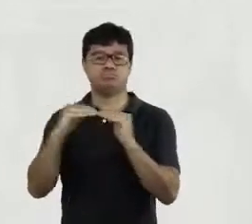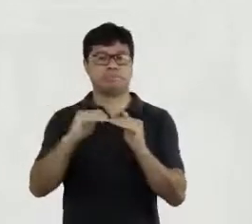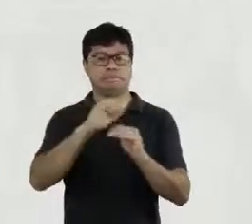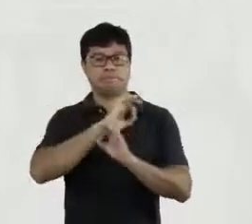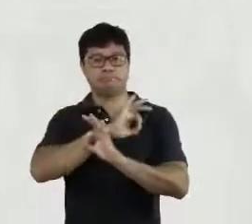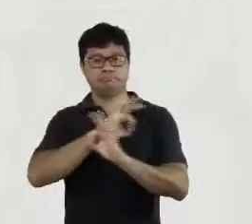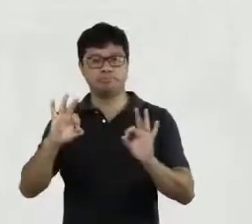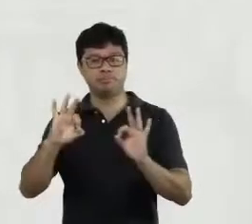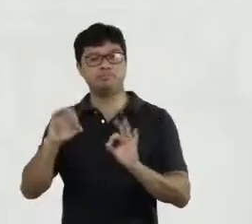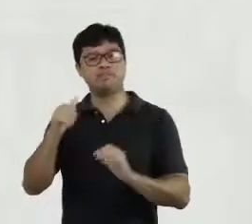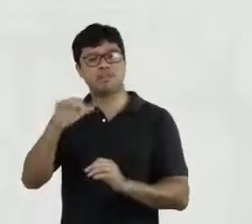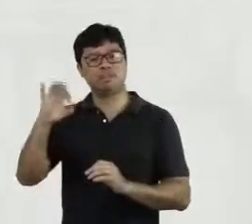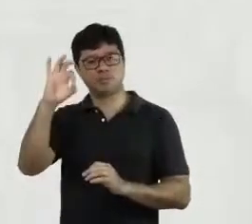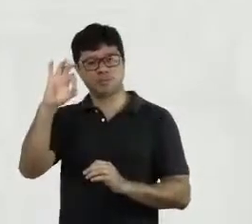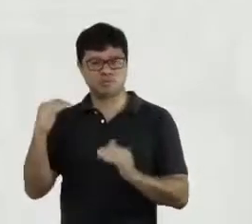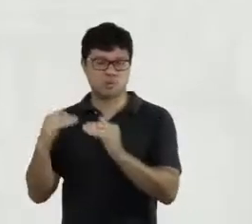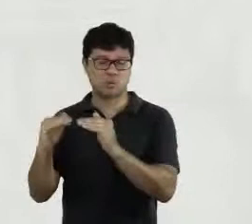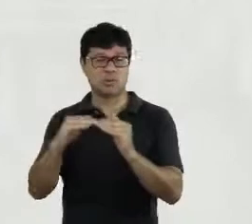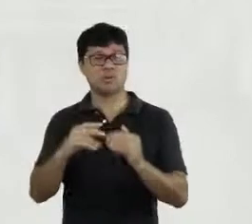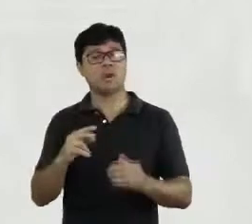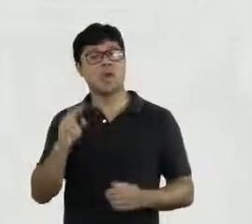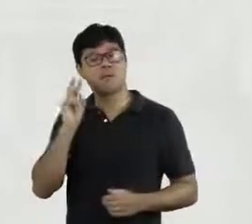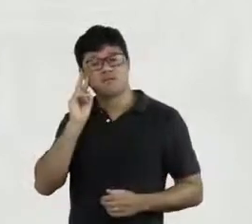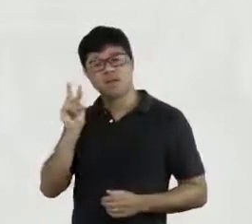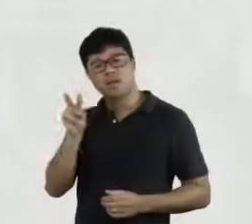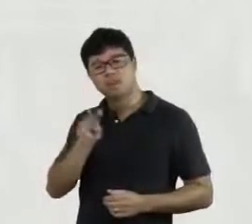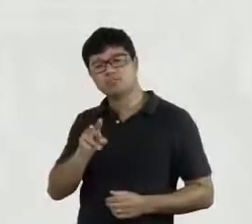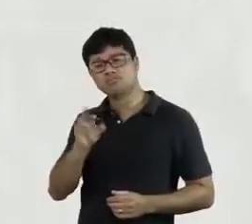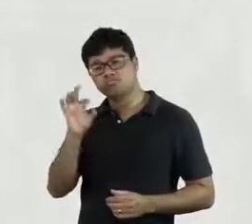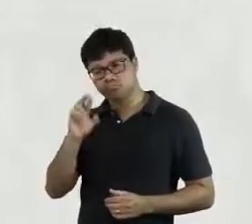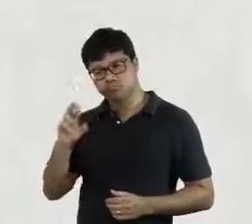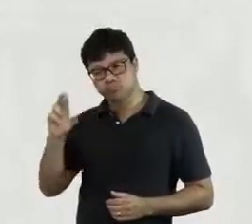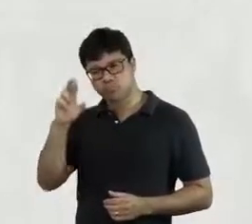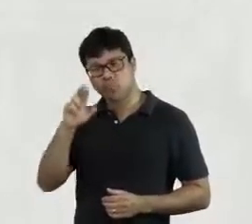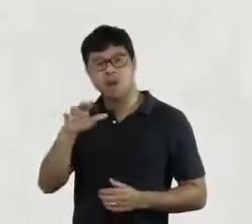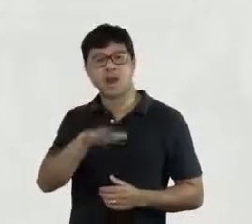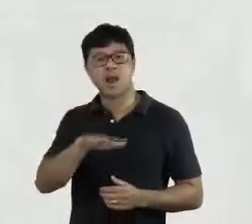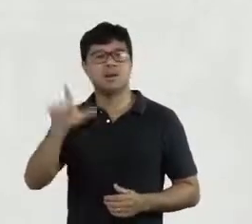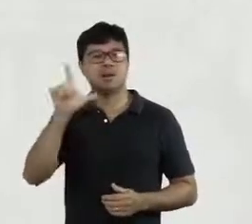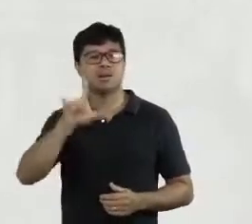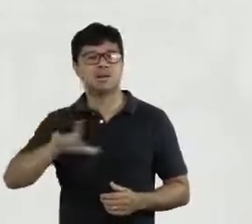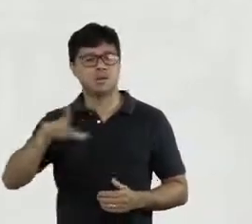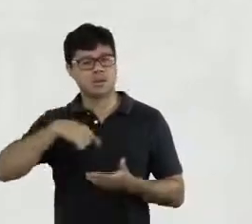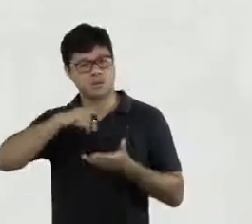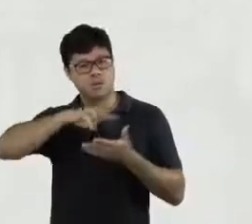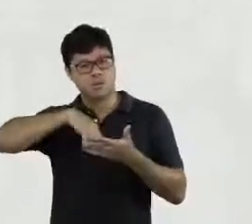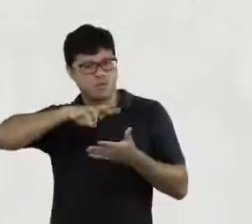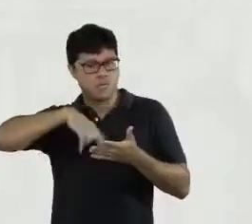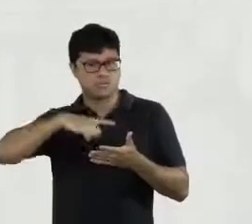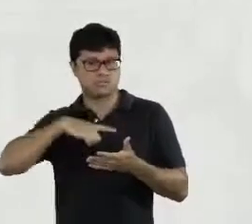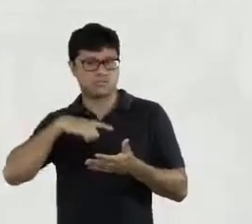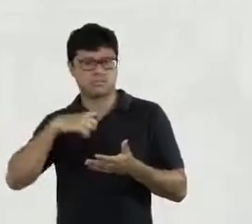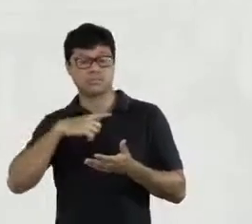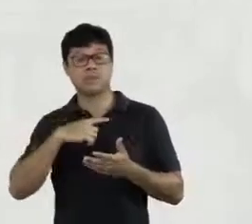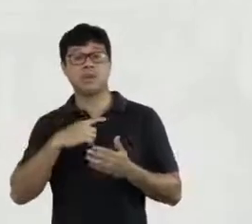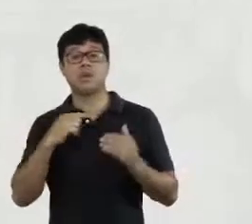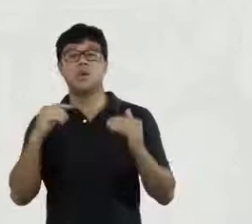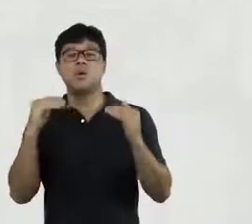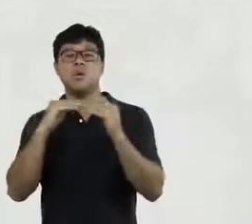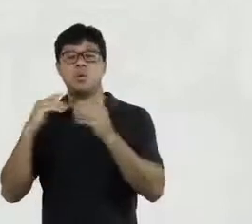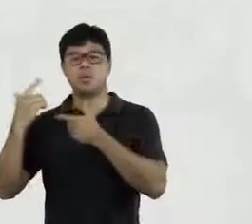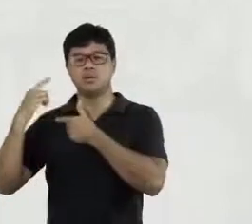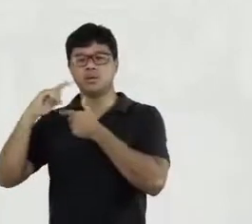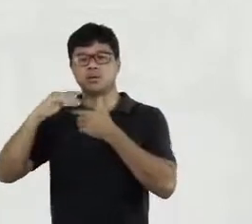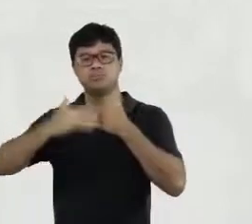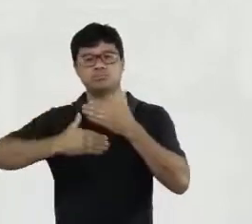completamente uma das outras. O que tenho observado na literatura que eu tenho lido é que, de acordo com a